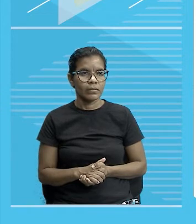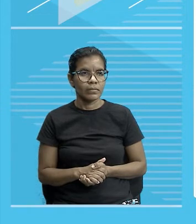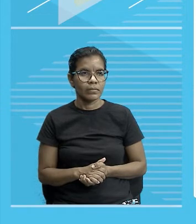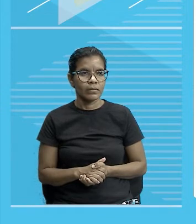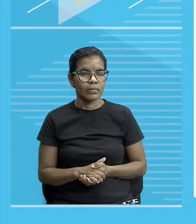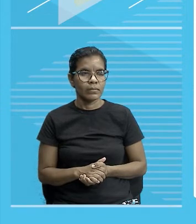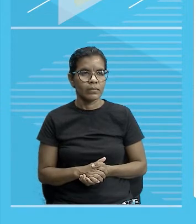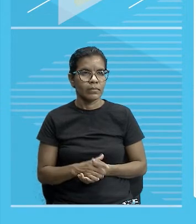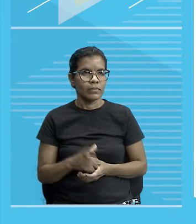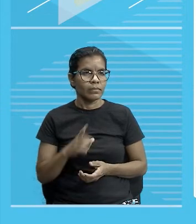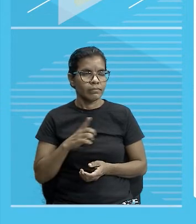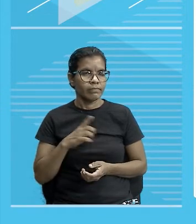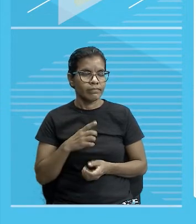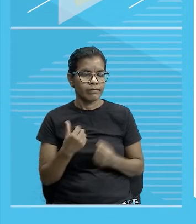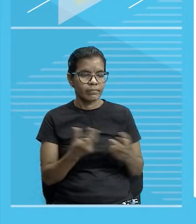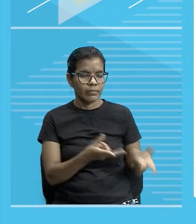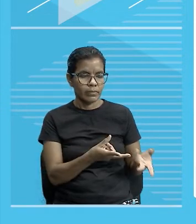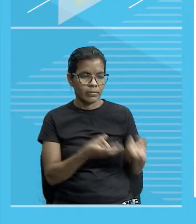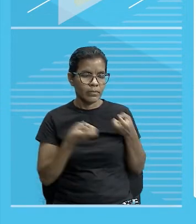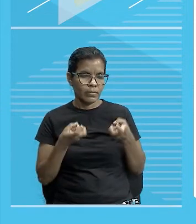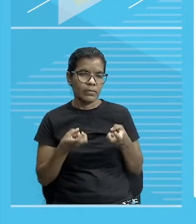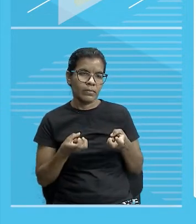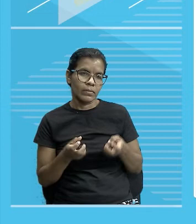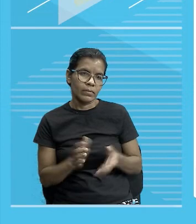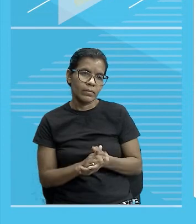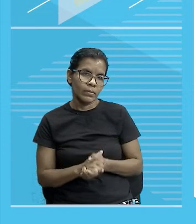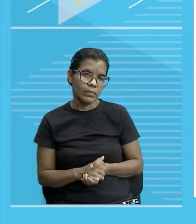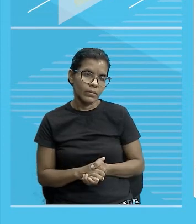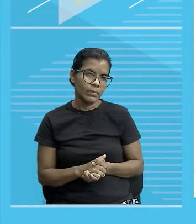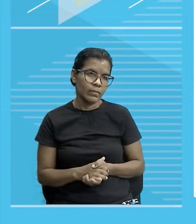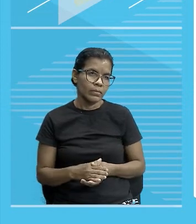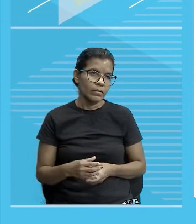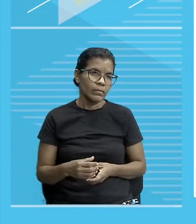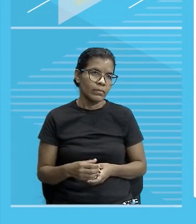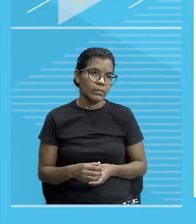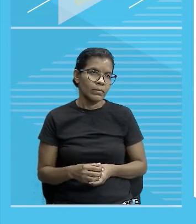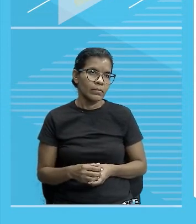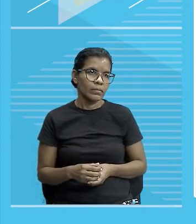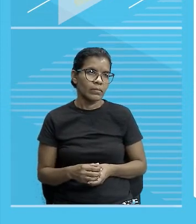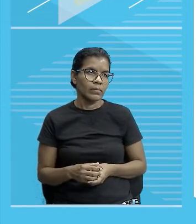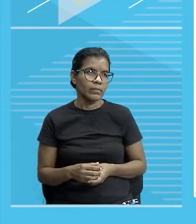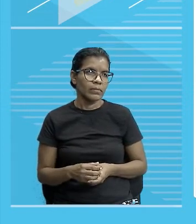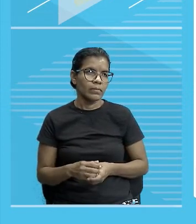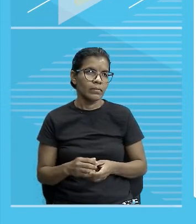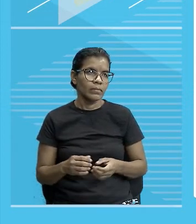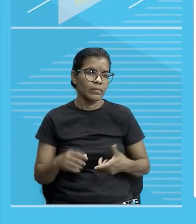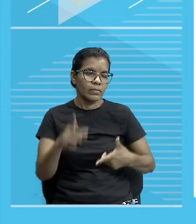então nós temos que observar esses pontos gráfico